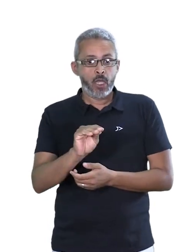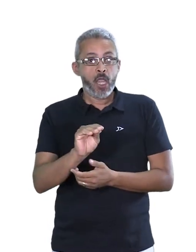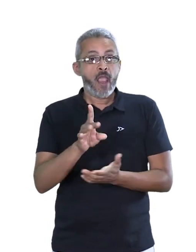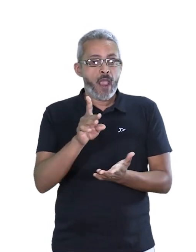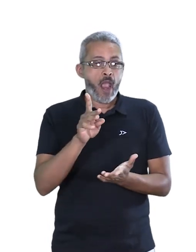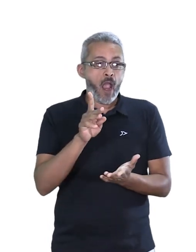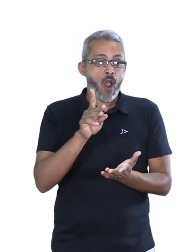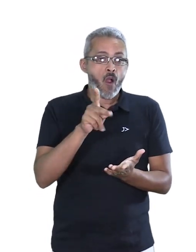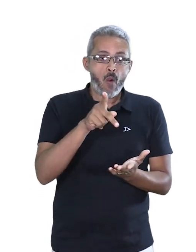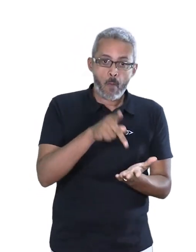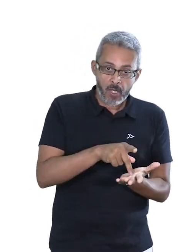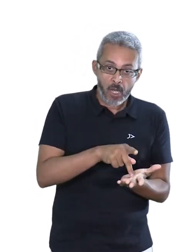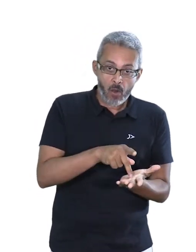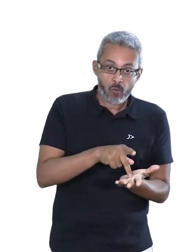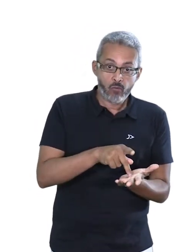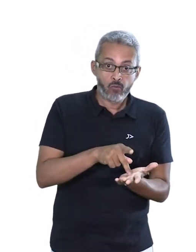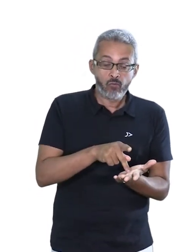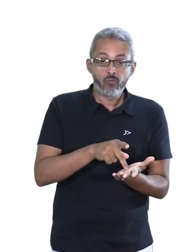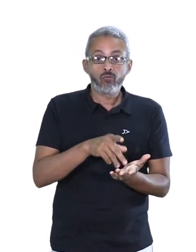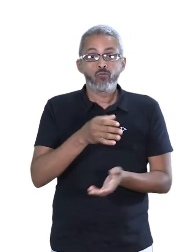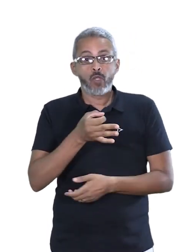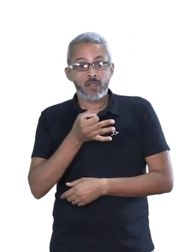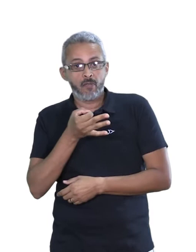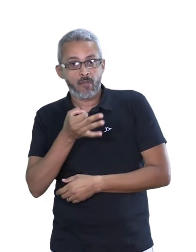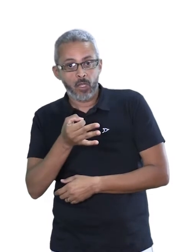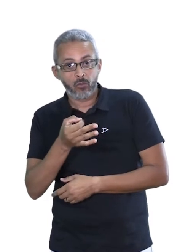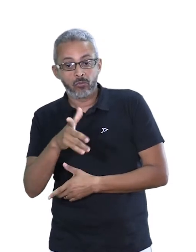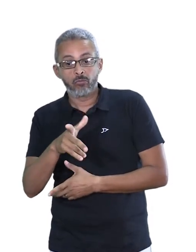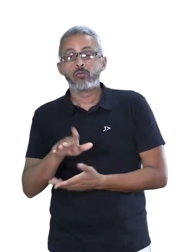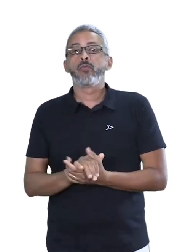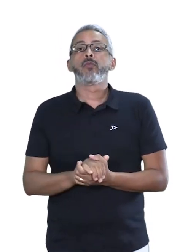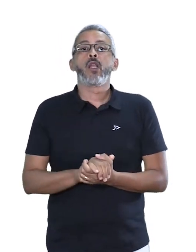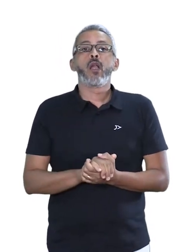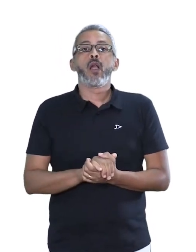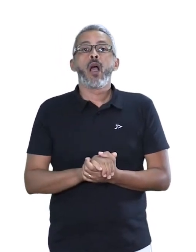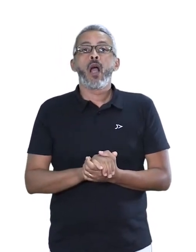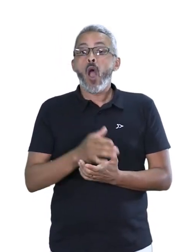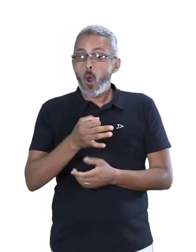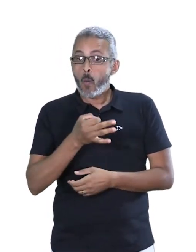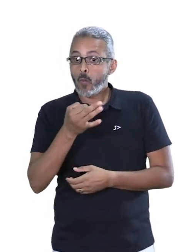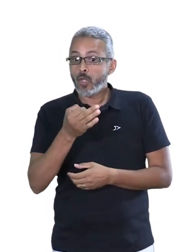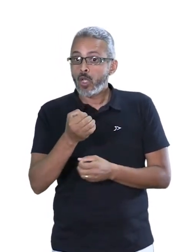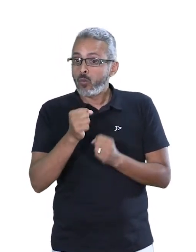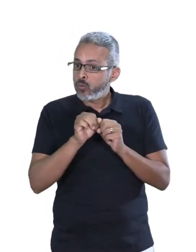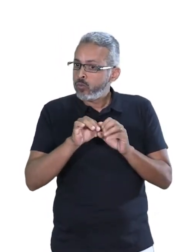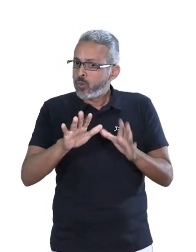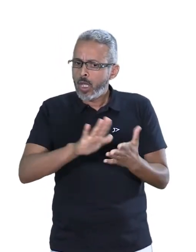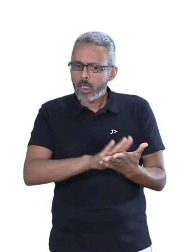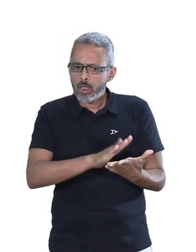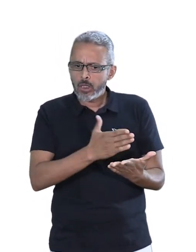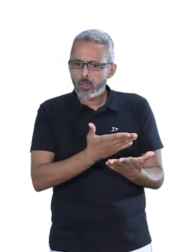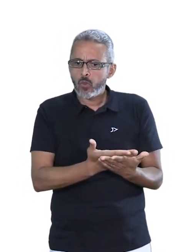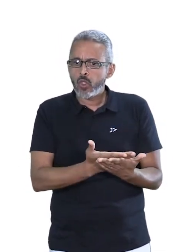opinião. O fato informa o que aconteceu e a opinião transmite a interpretação do que